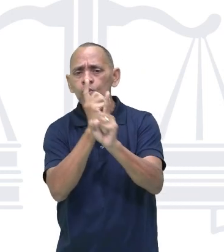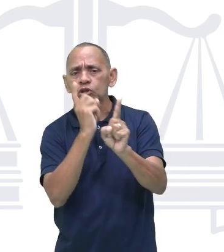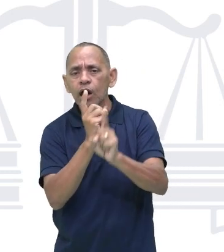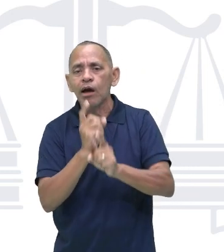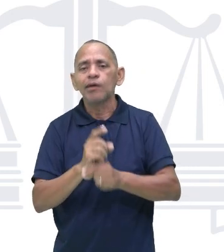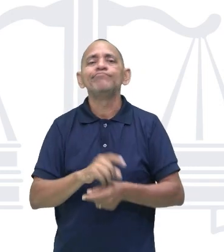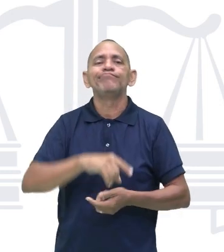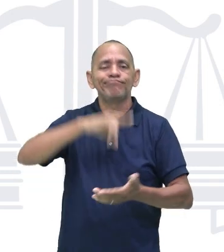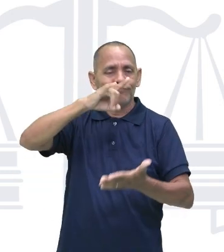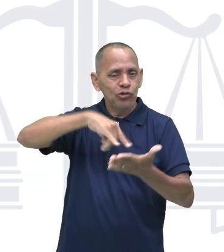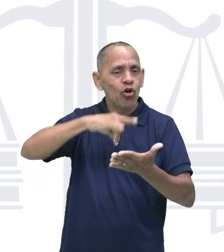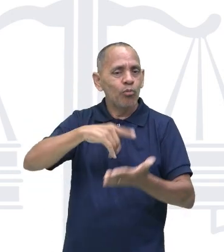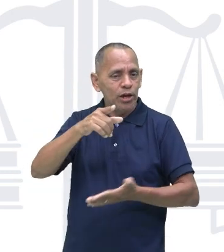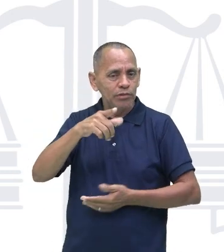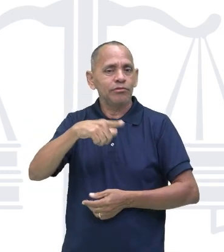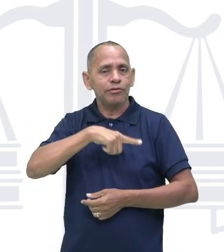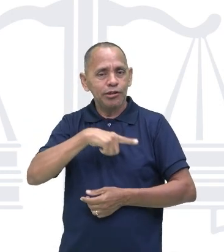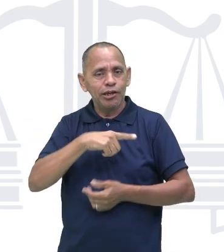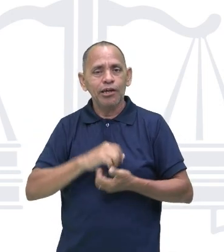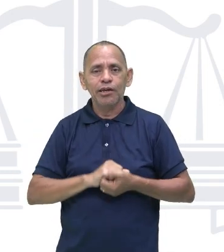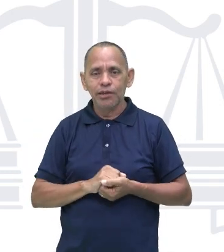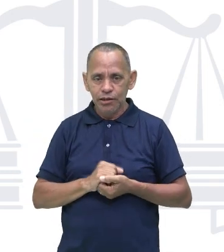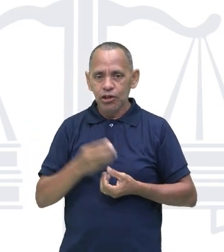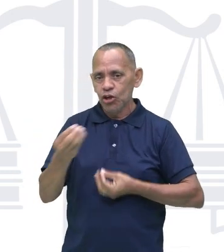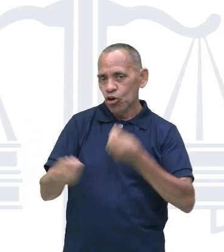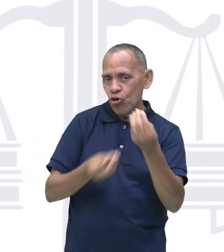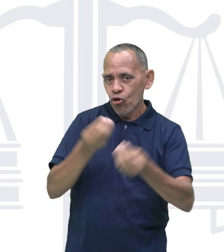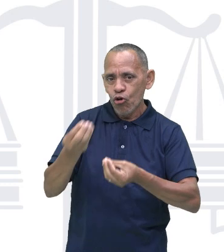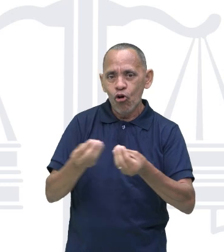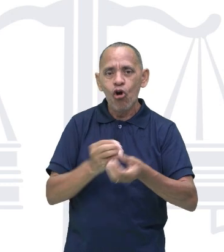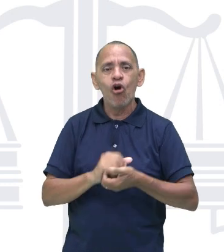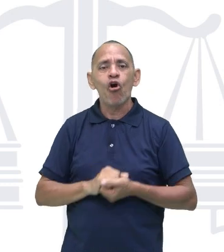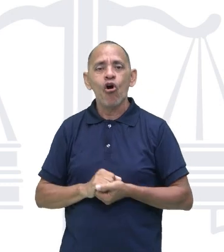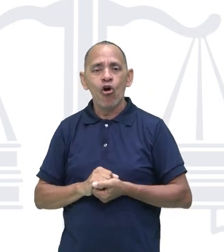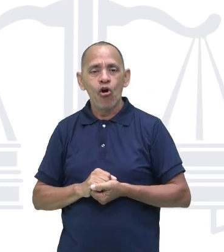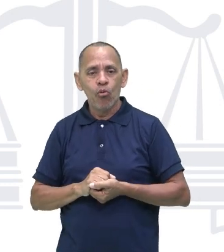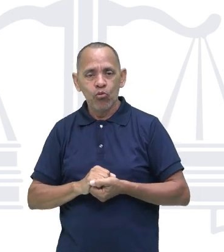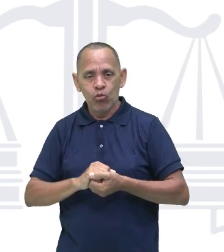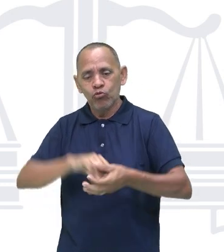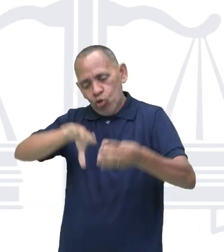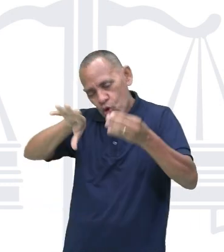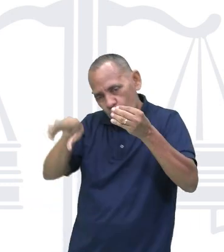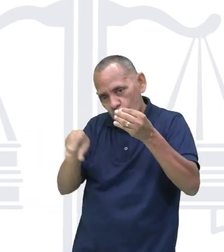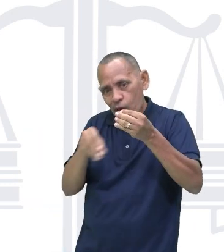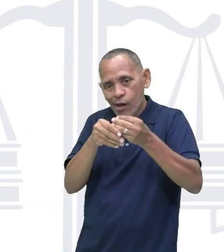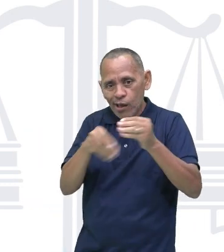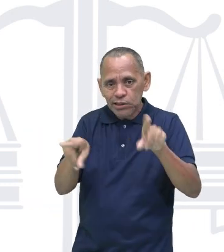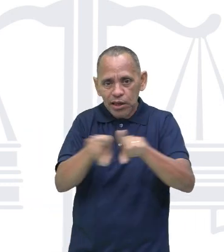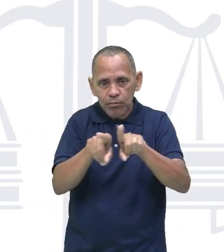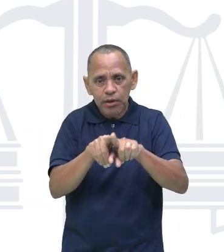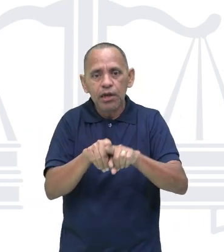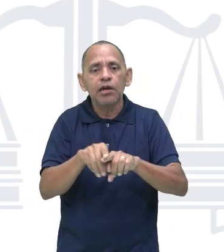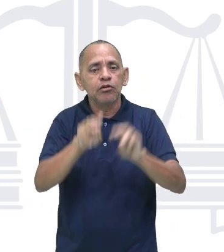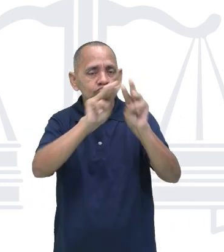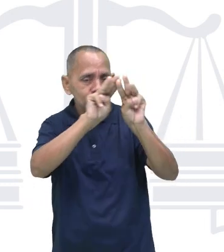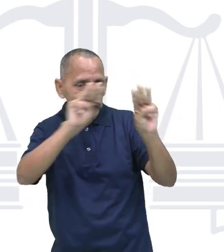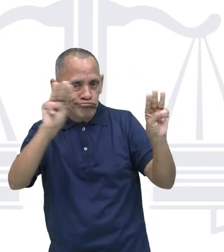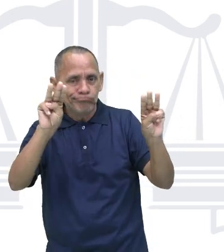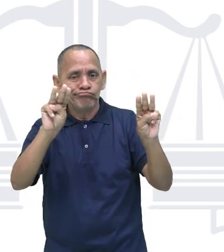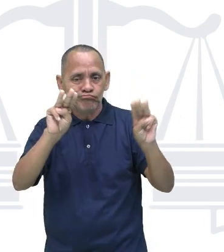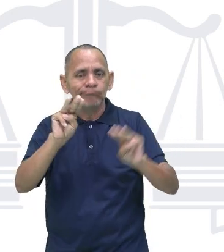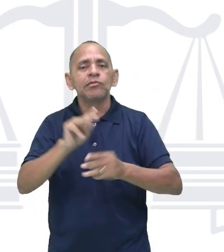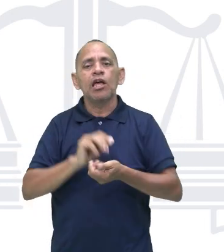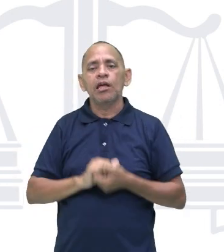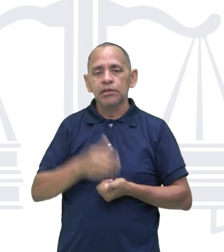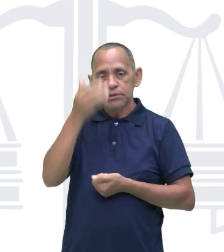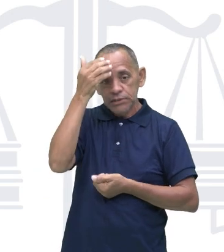de implementação da recomposição, tá bom? Está onde? Disponível lá na plataforma Saber Mais. Então, uma das estratégias